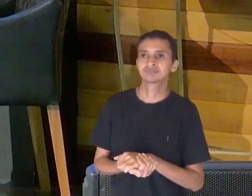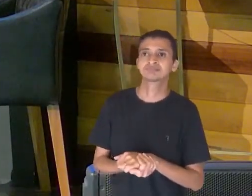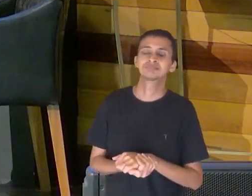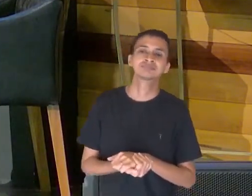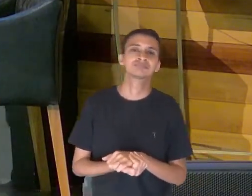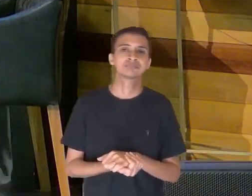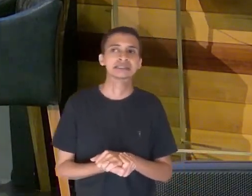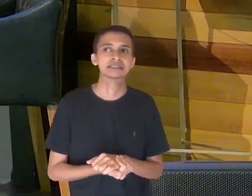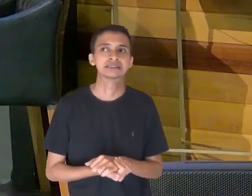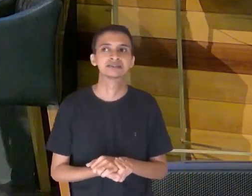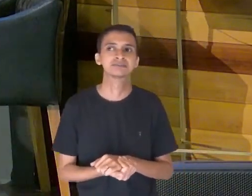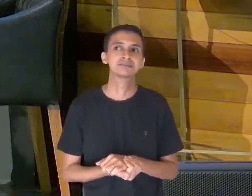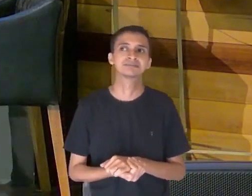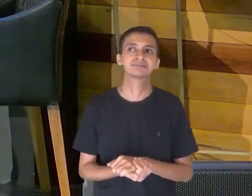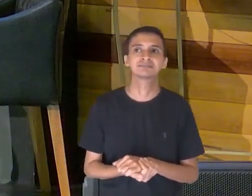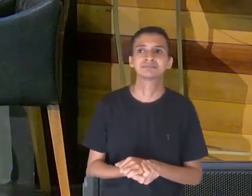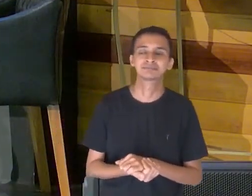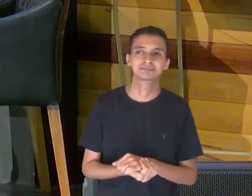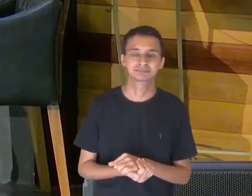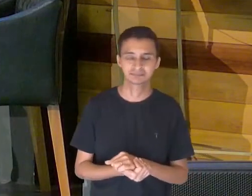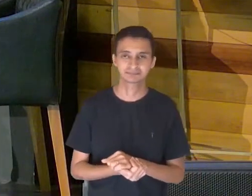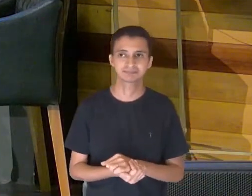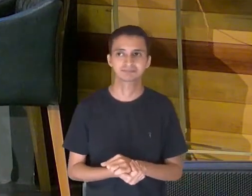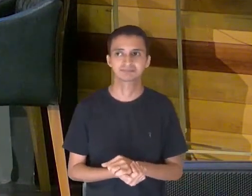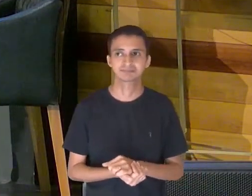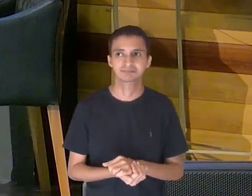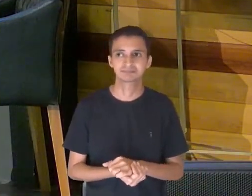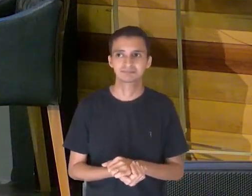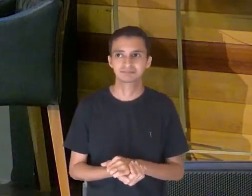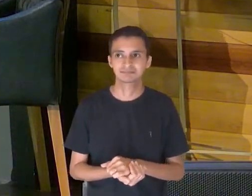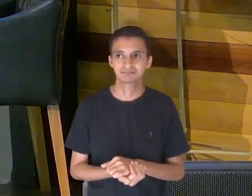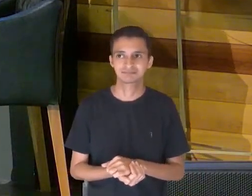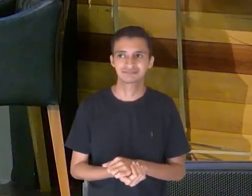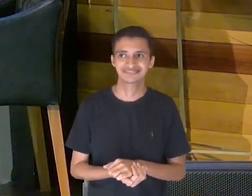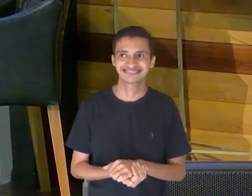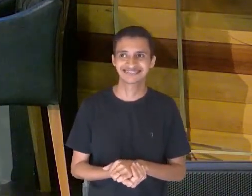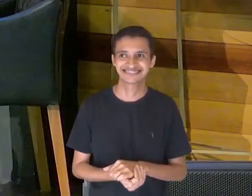Hebron foi uma casa em Vargem Grande que eu tive. Quer pregar?